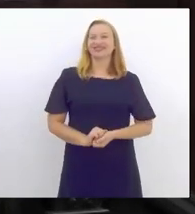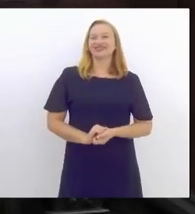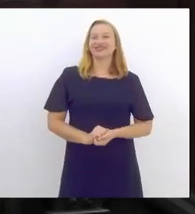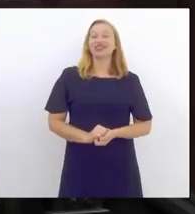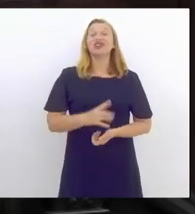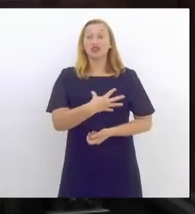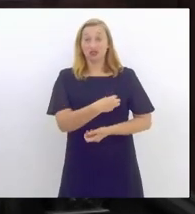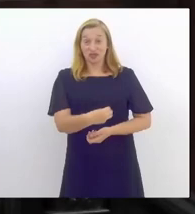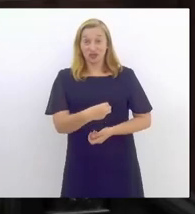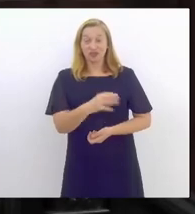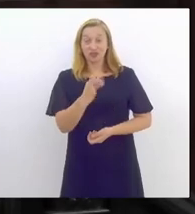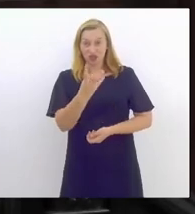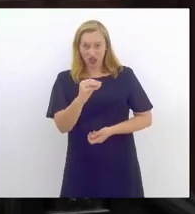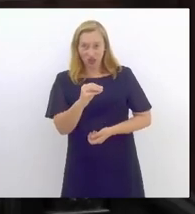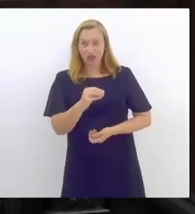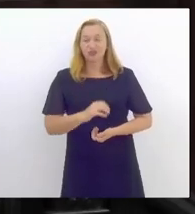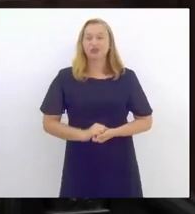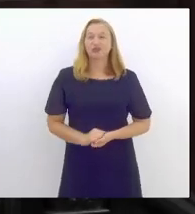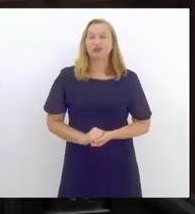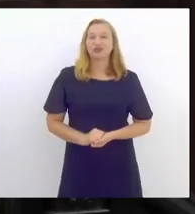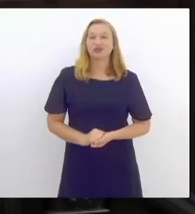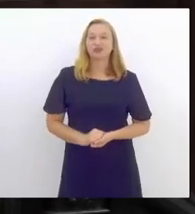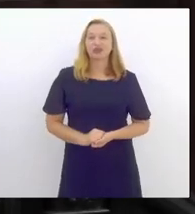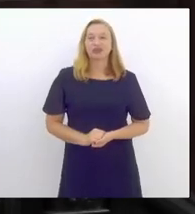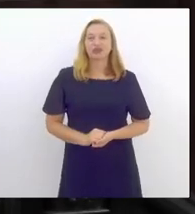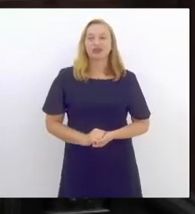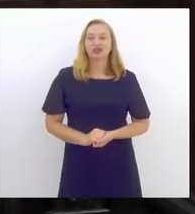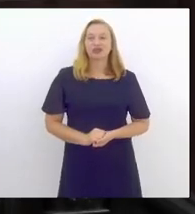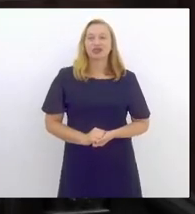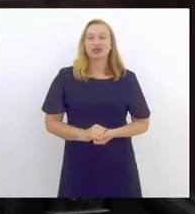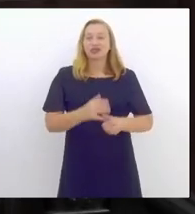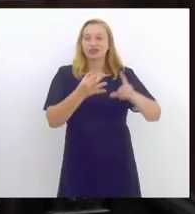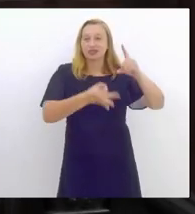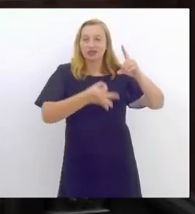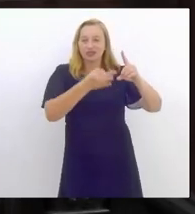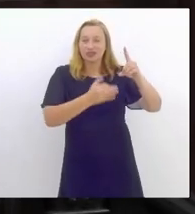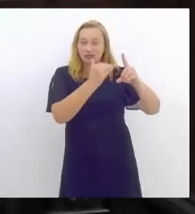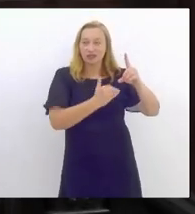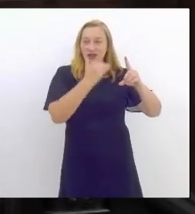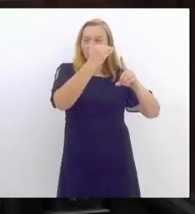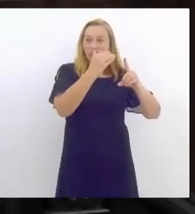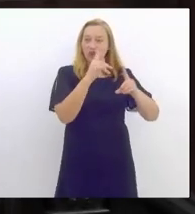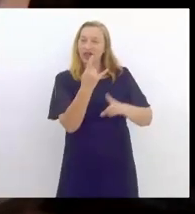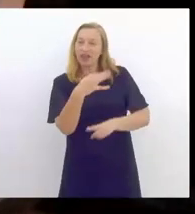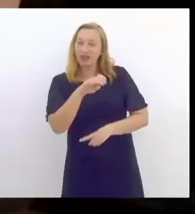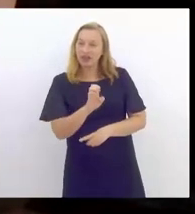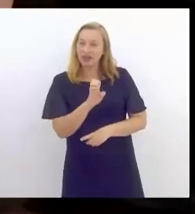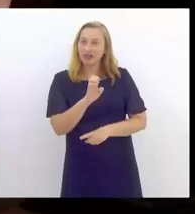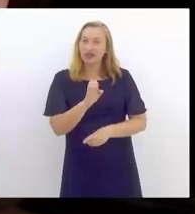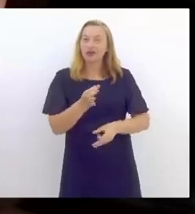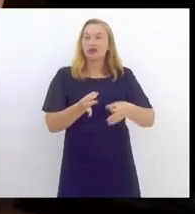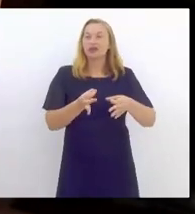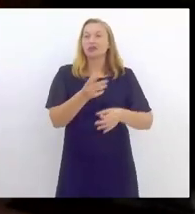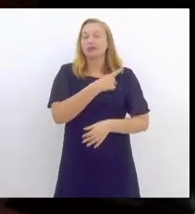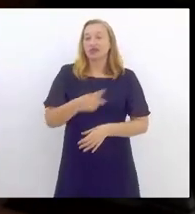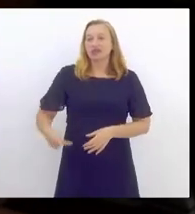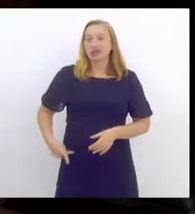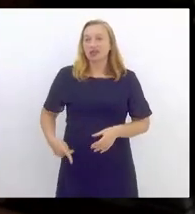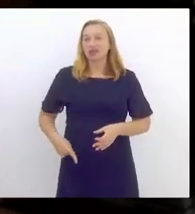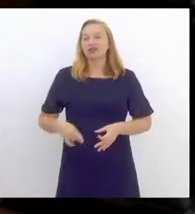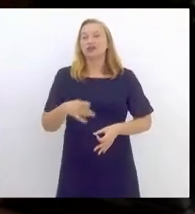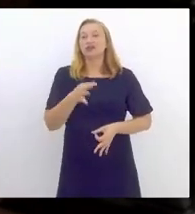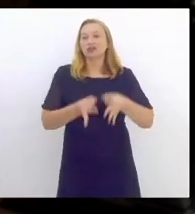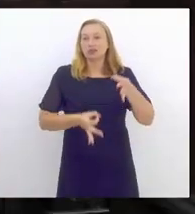Filho do Tiago Pampolha, o desembargador Henrique Carlos de Andrade Figueira, presidente do Tribunal de Justiça do Estado do Rio